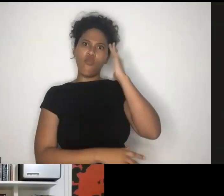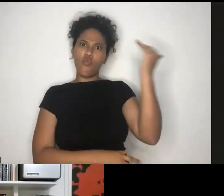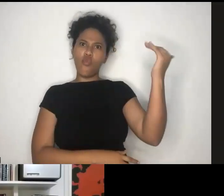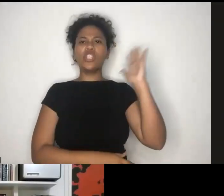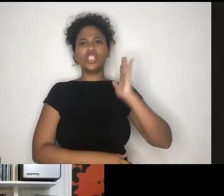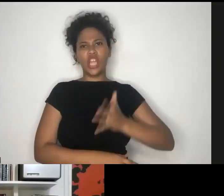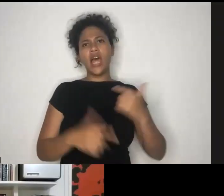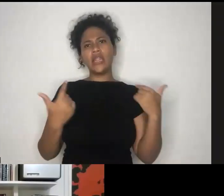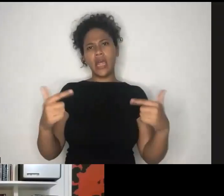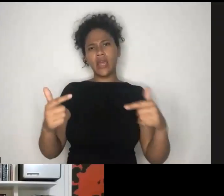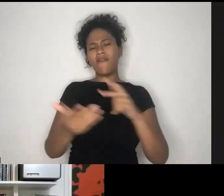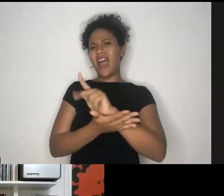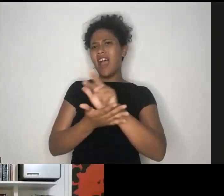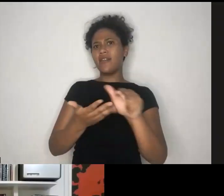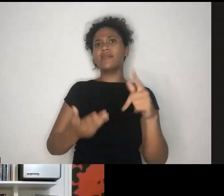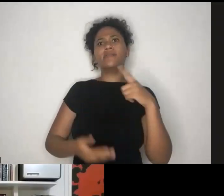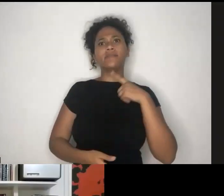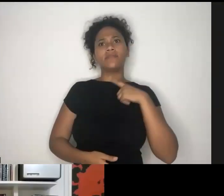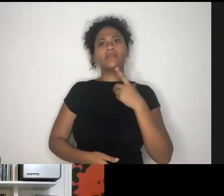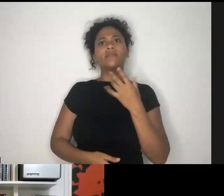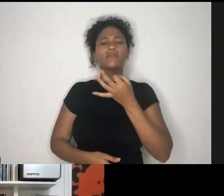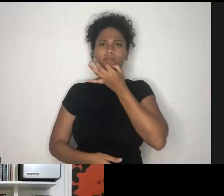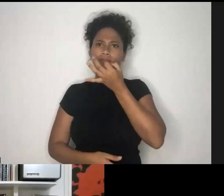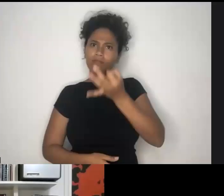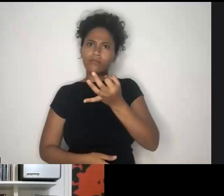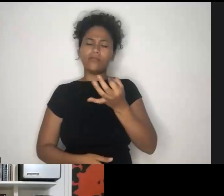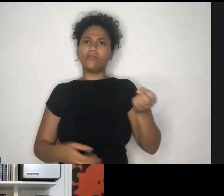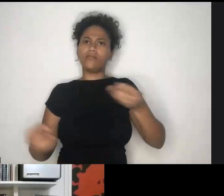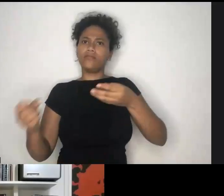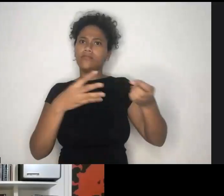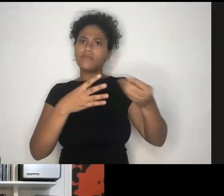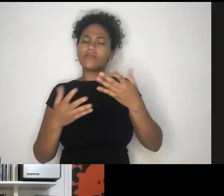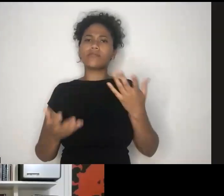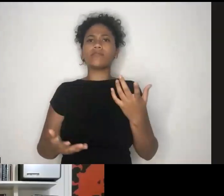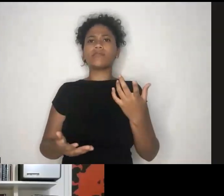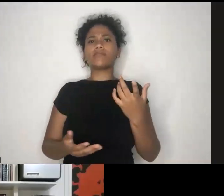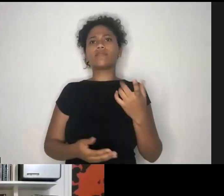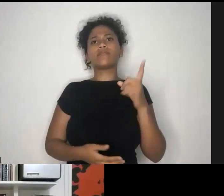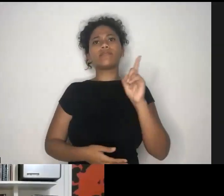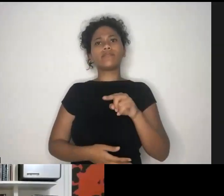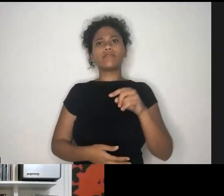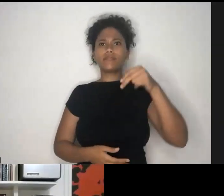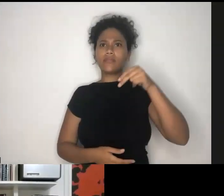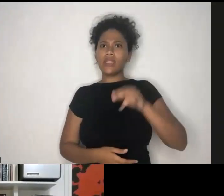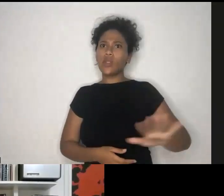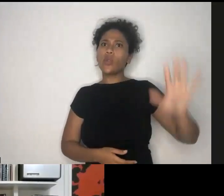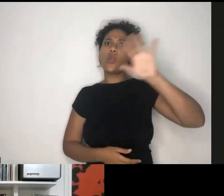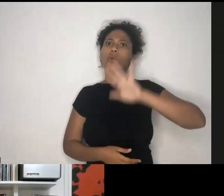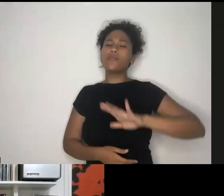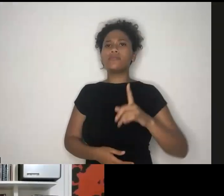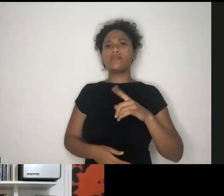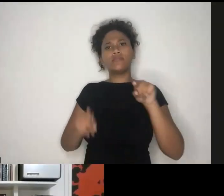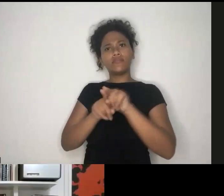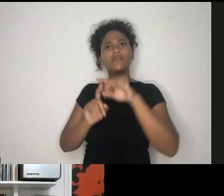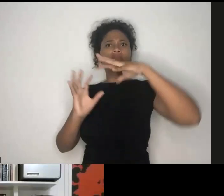trabalhos que tem um posicionamento uma renovação de posicionamento de marca a nível nacional com gays globais